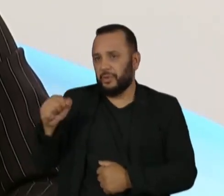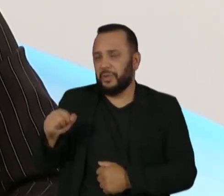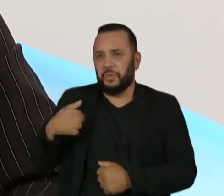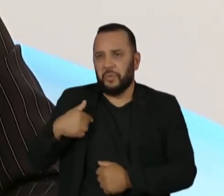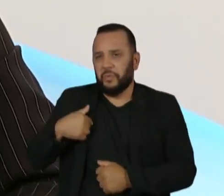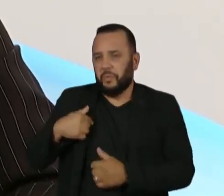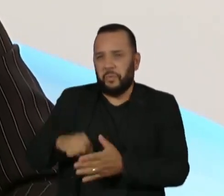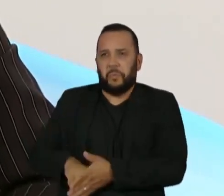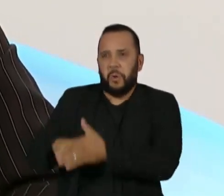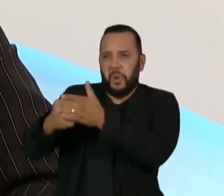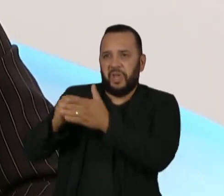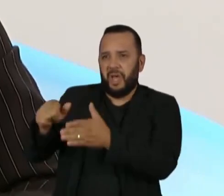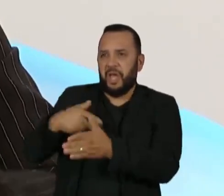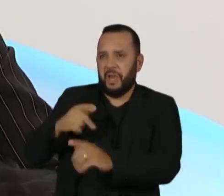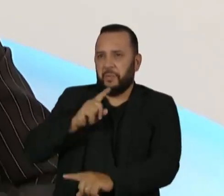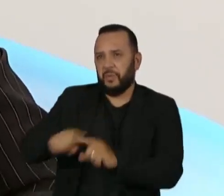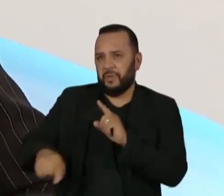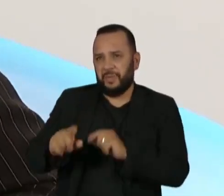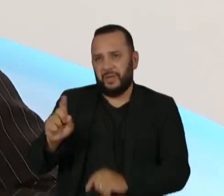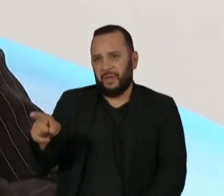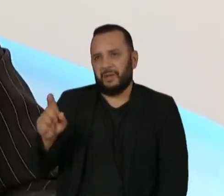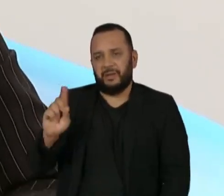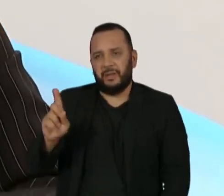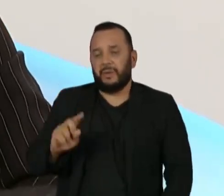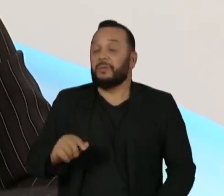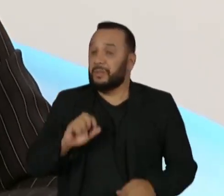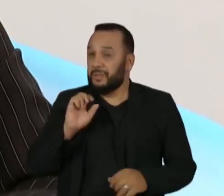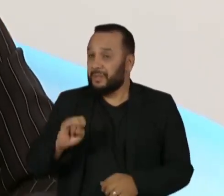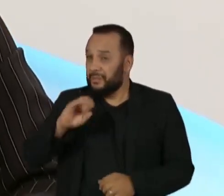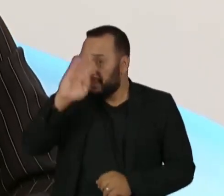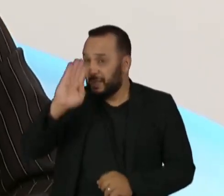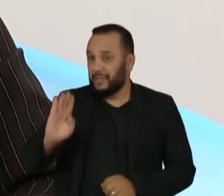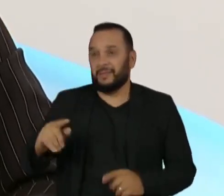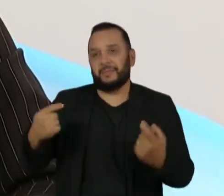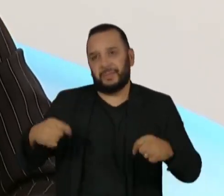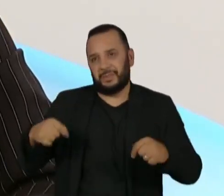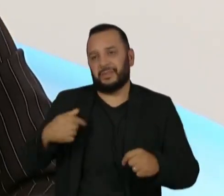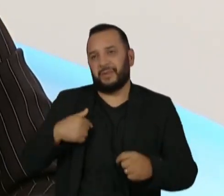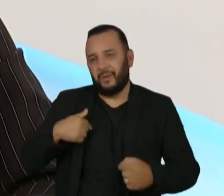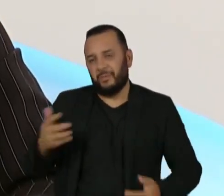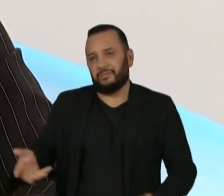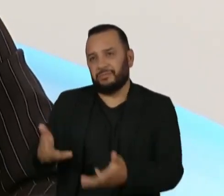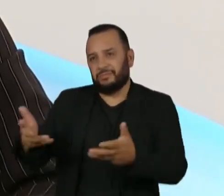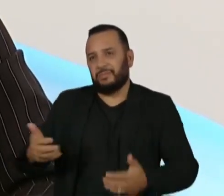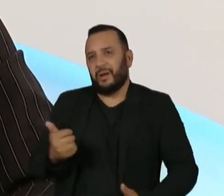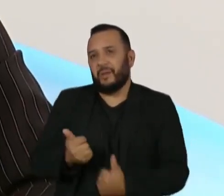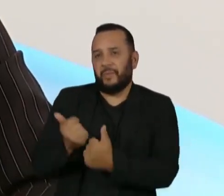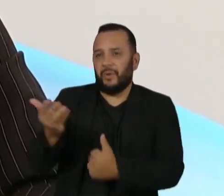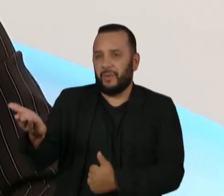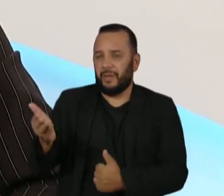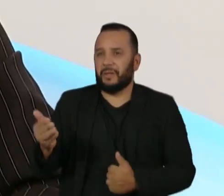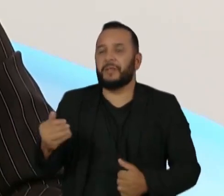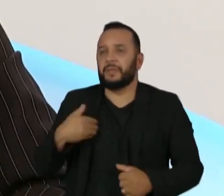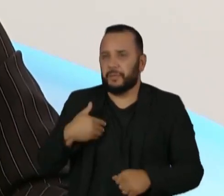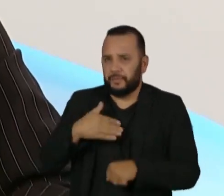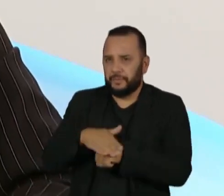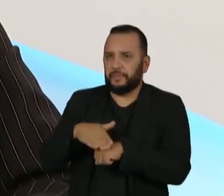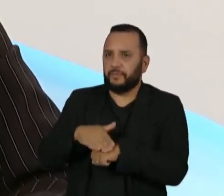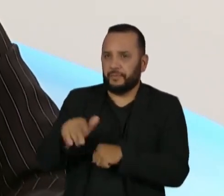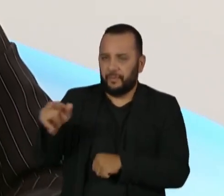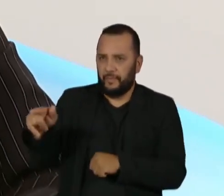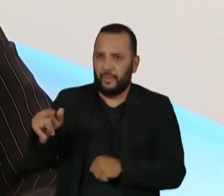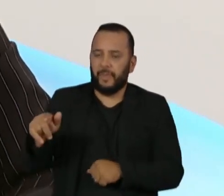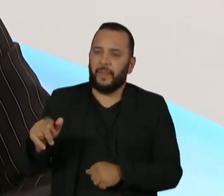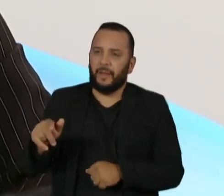e o se o país tivesse precisando muito menos e Enfim então não falei mas a gente conversava muito e claro eu tenho